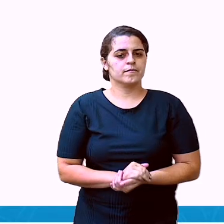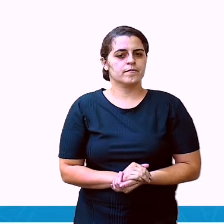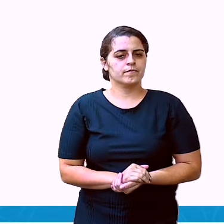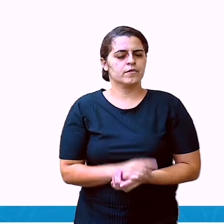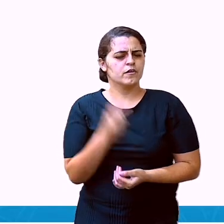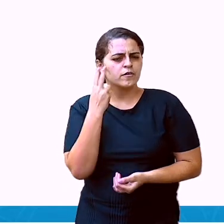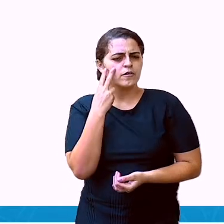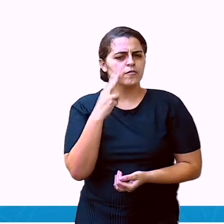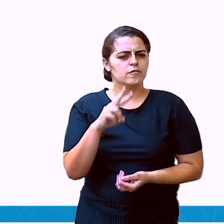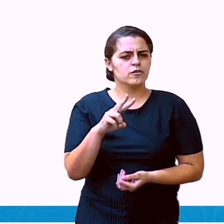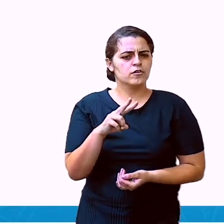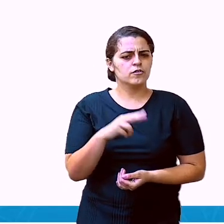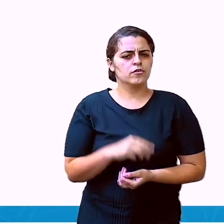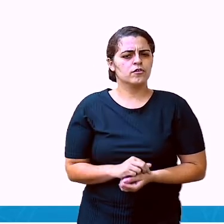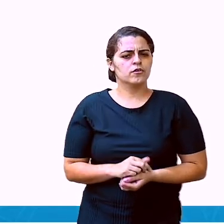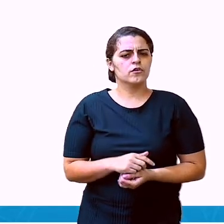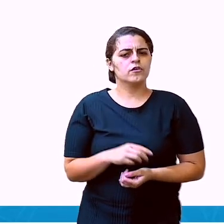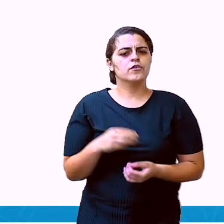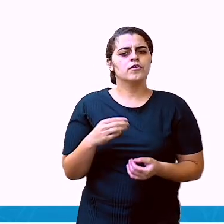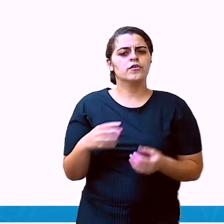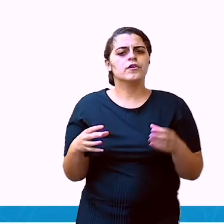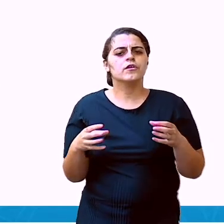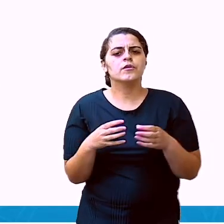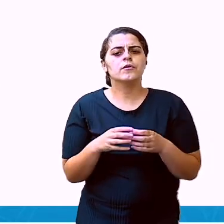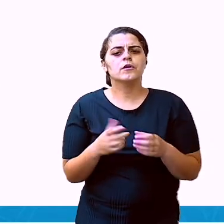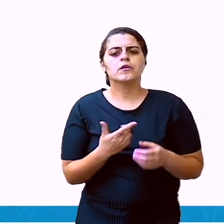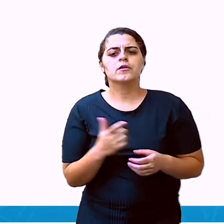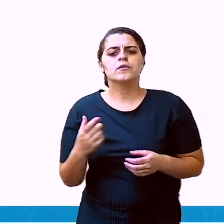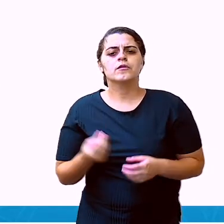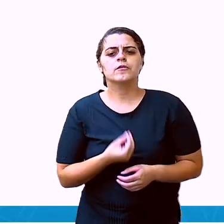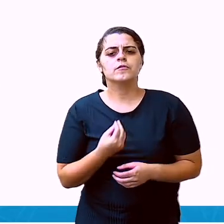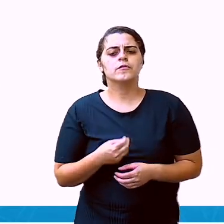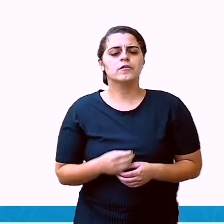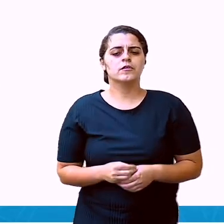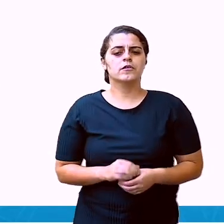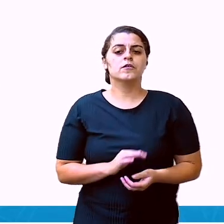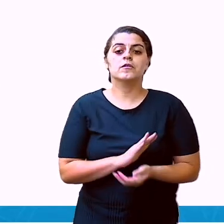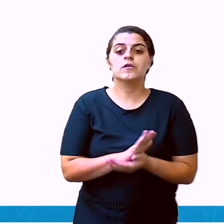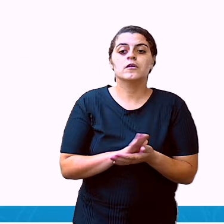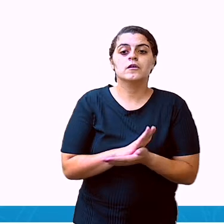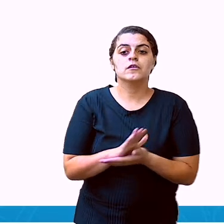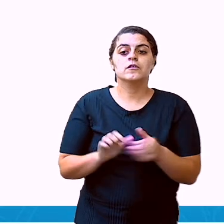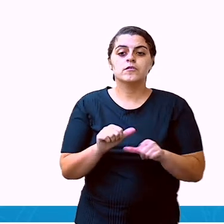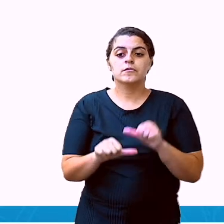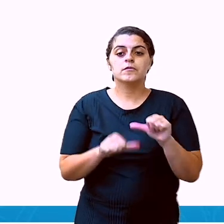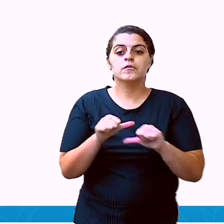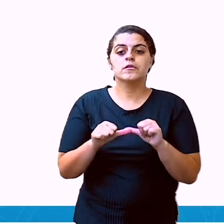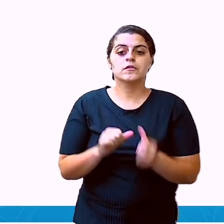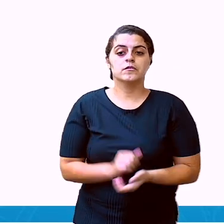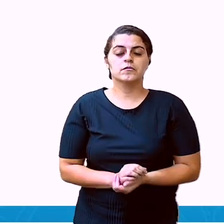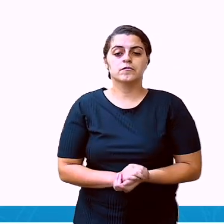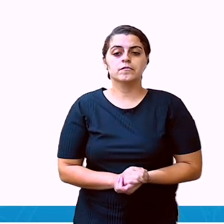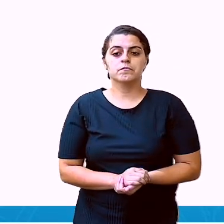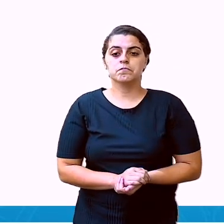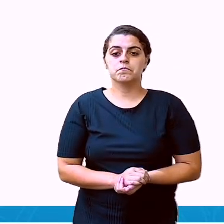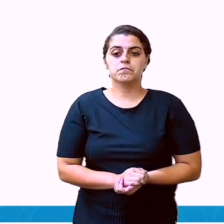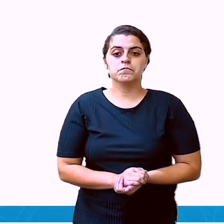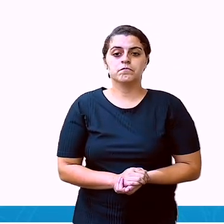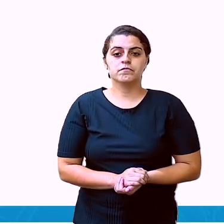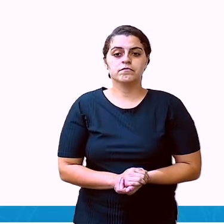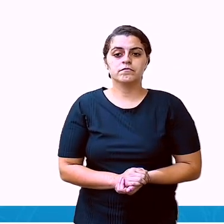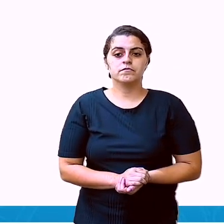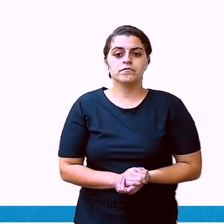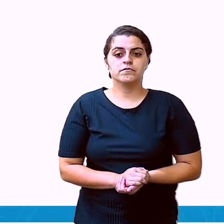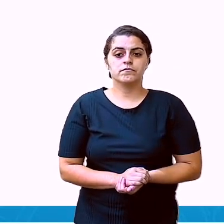E observe que o componente não vivo continuou estático, parado, nada